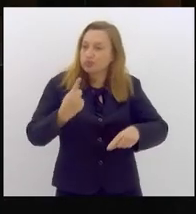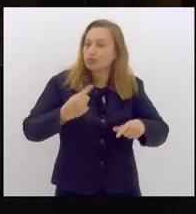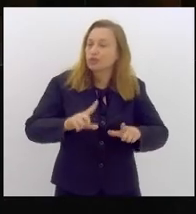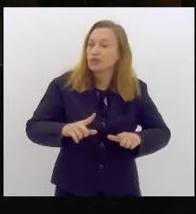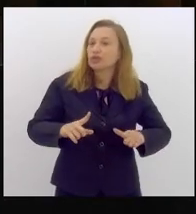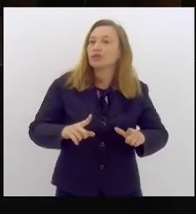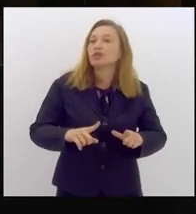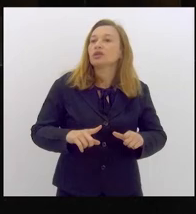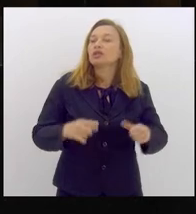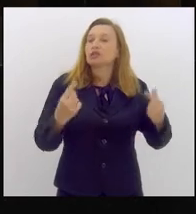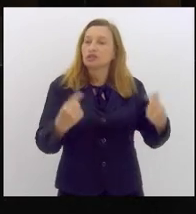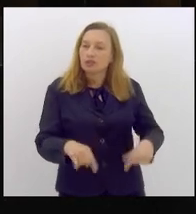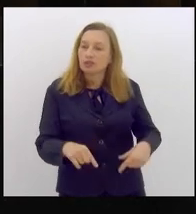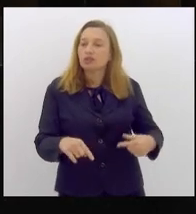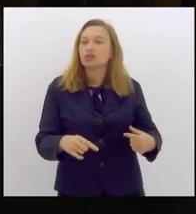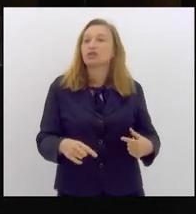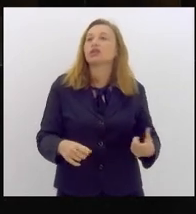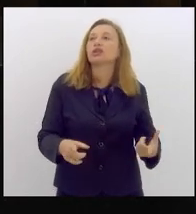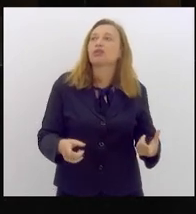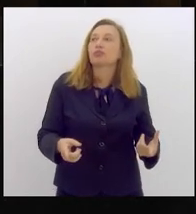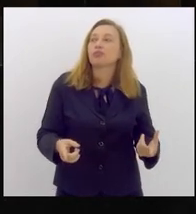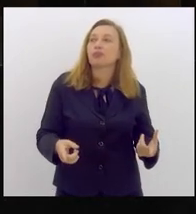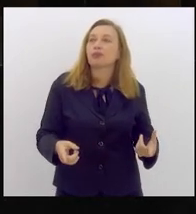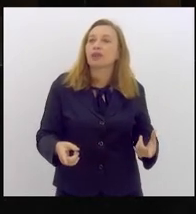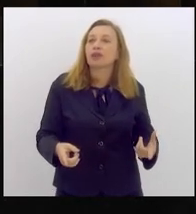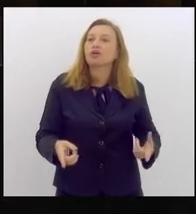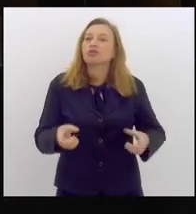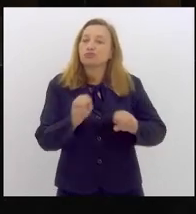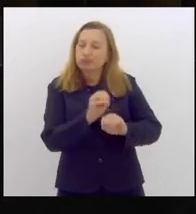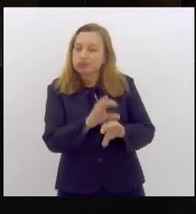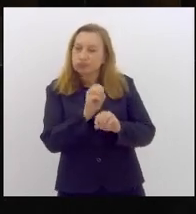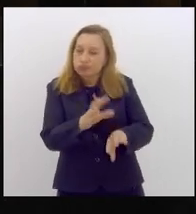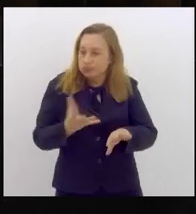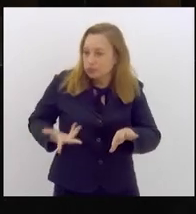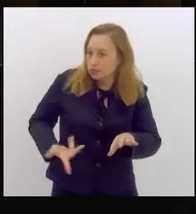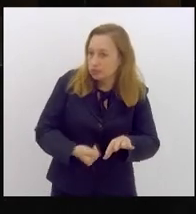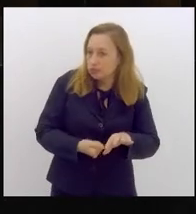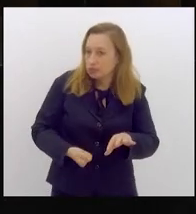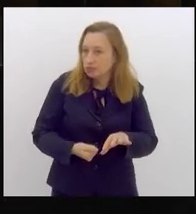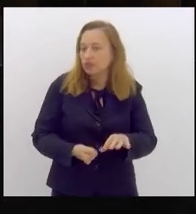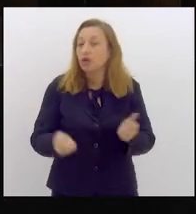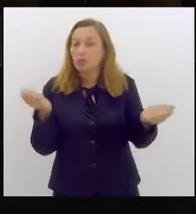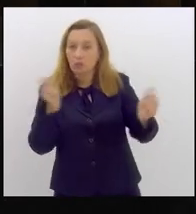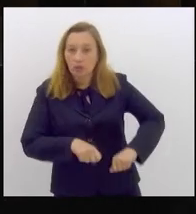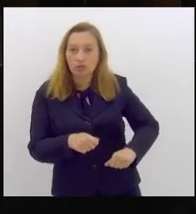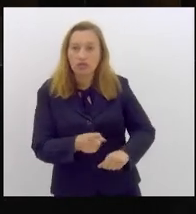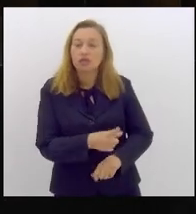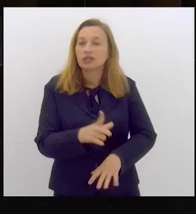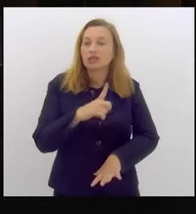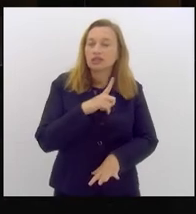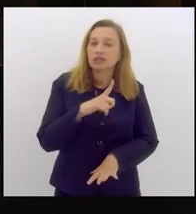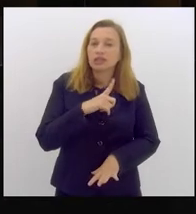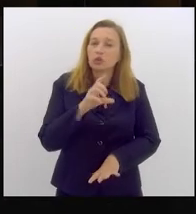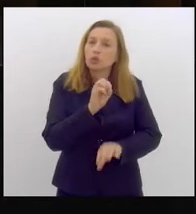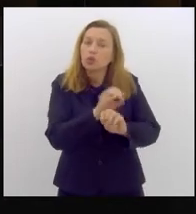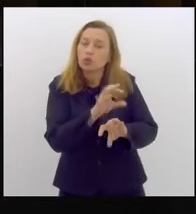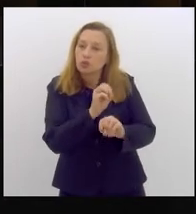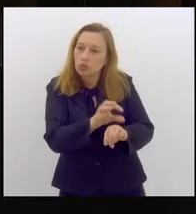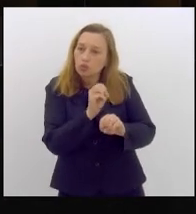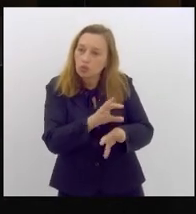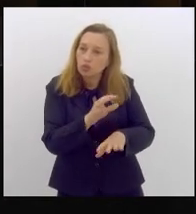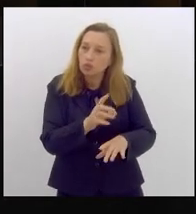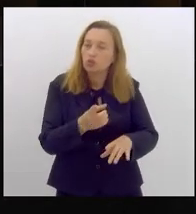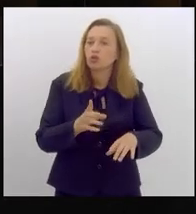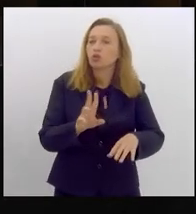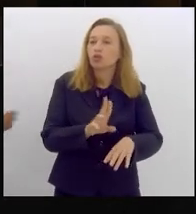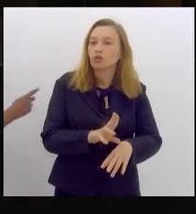enfrentar. Desafios esses que passam pela educação de qualidade, a possibilidade da gente ter a educação como um